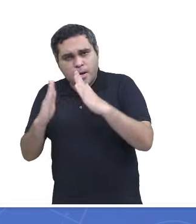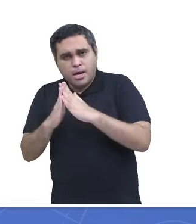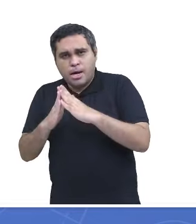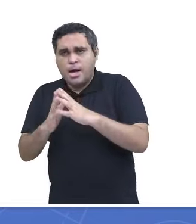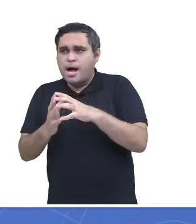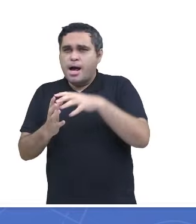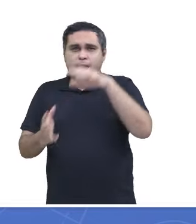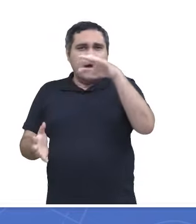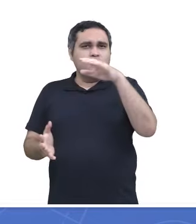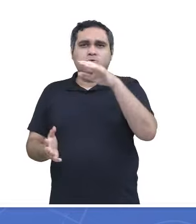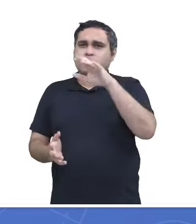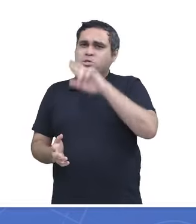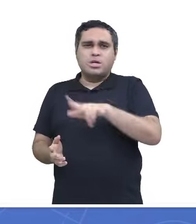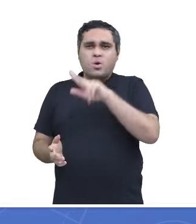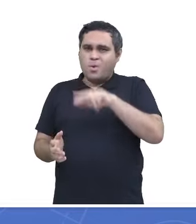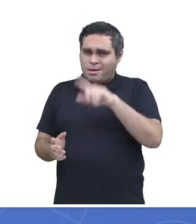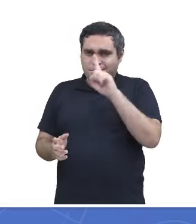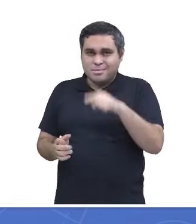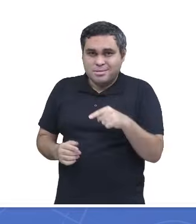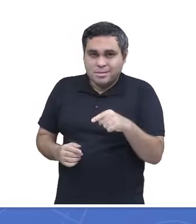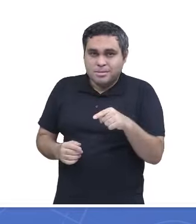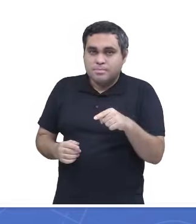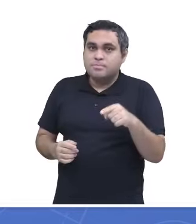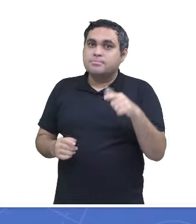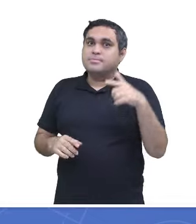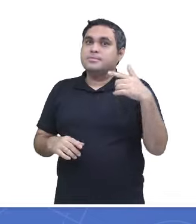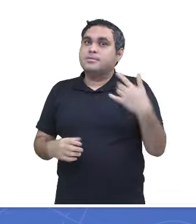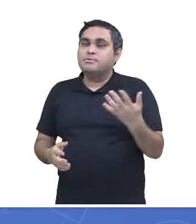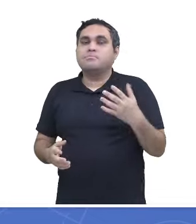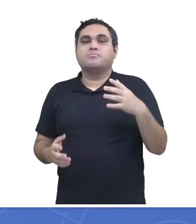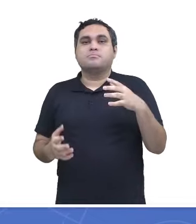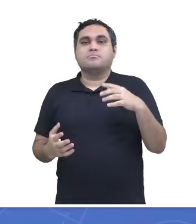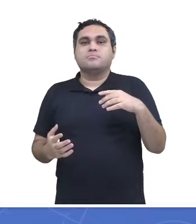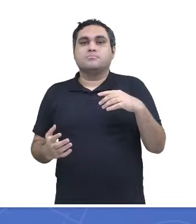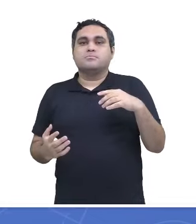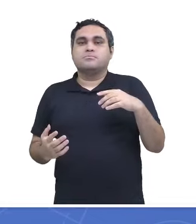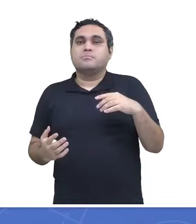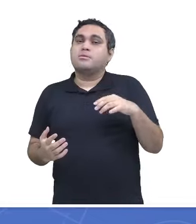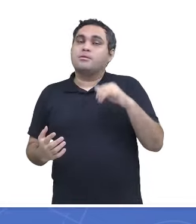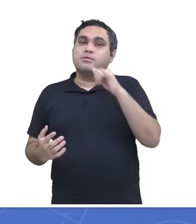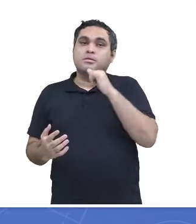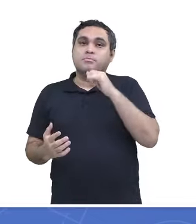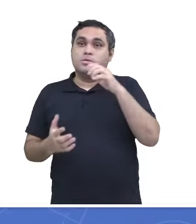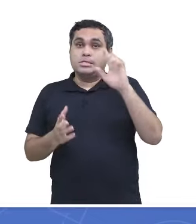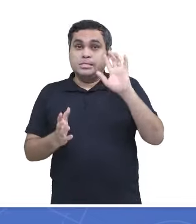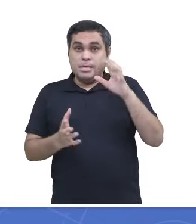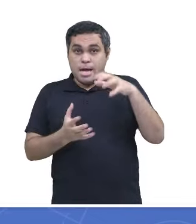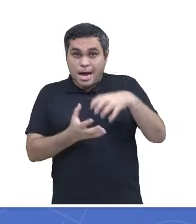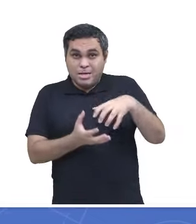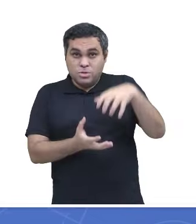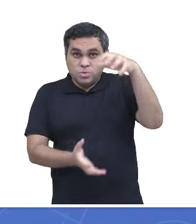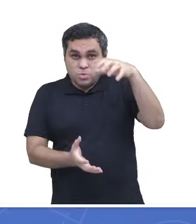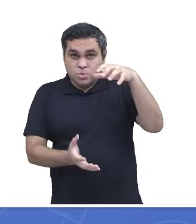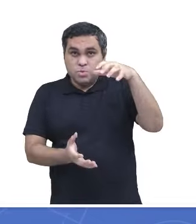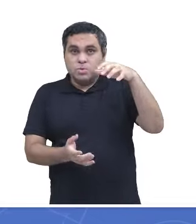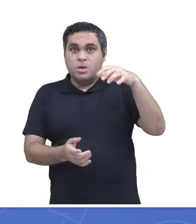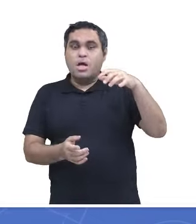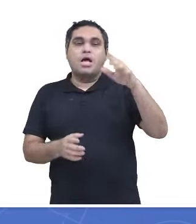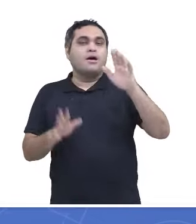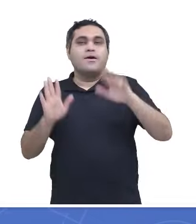tornar-se adulto não depende apenas da passagem por determinadas etapas da vida, sendo